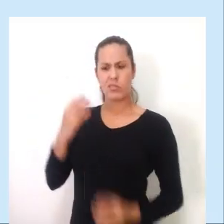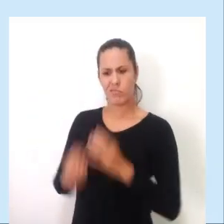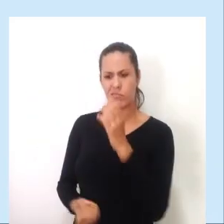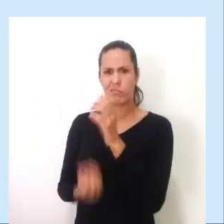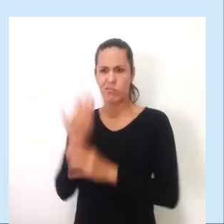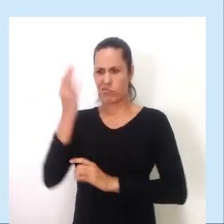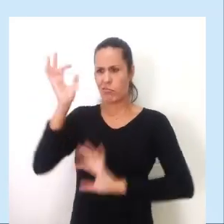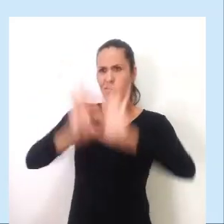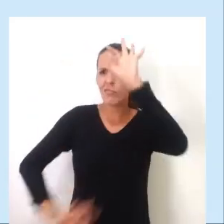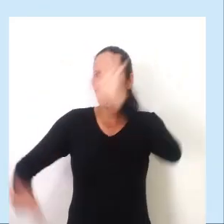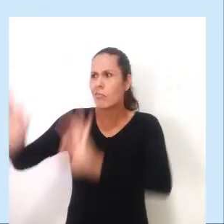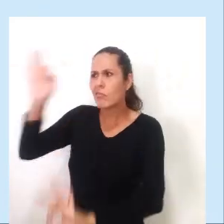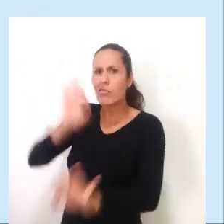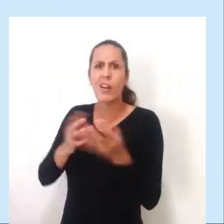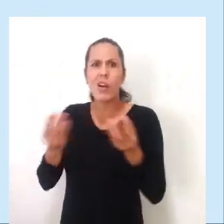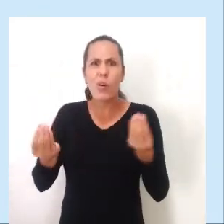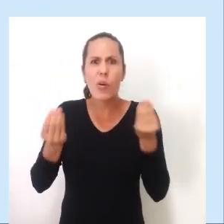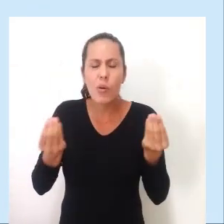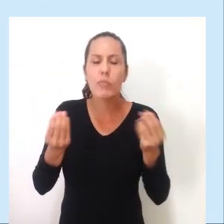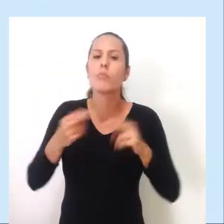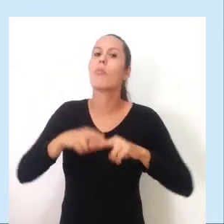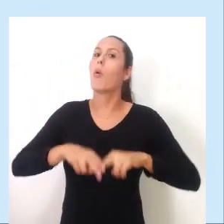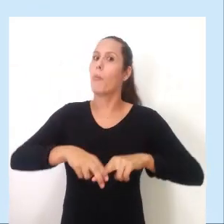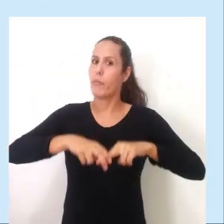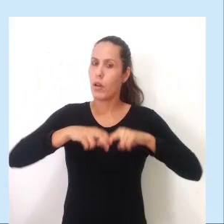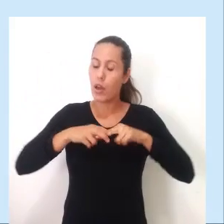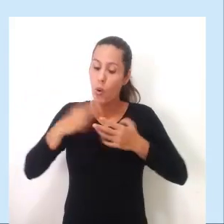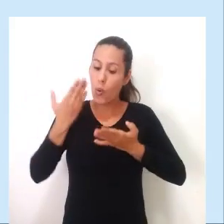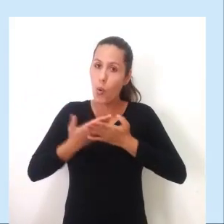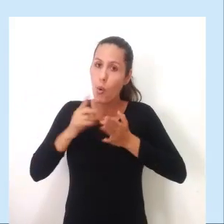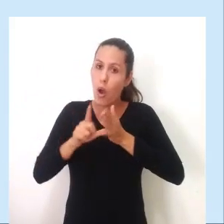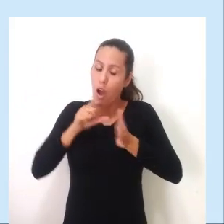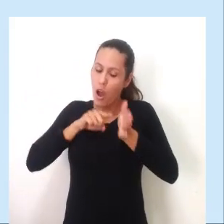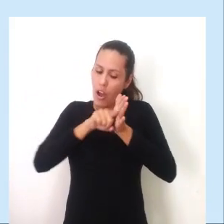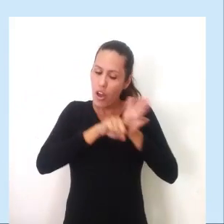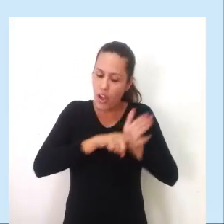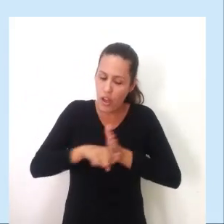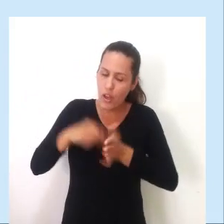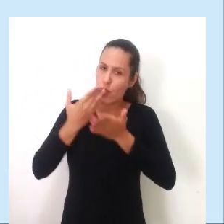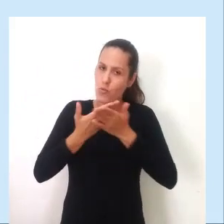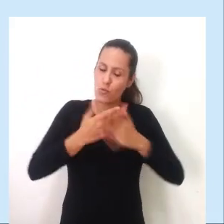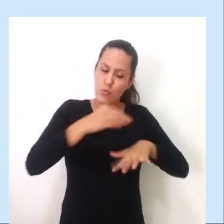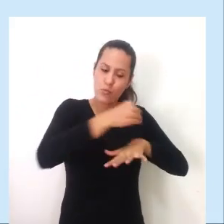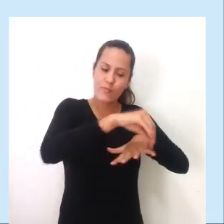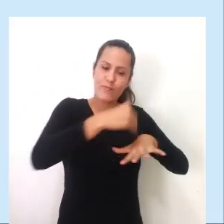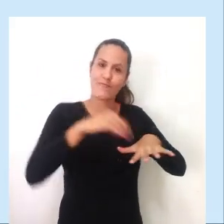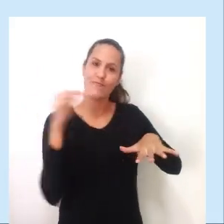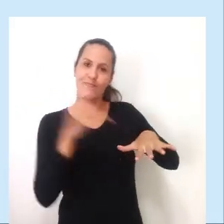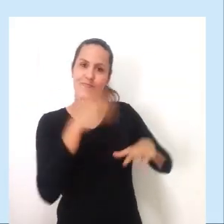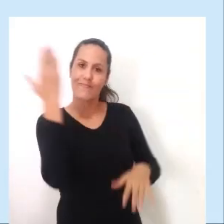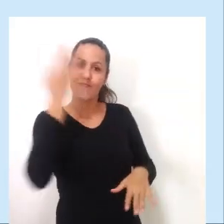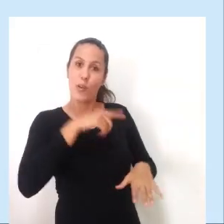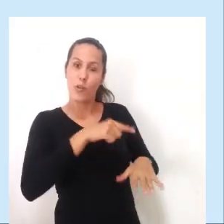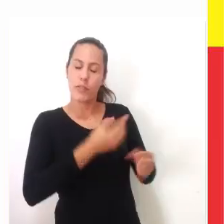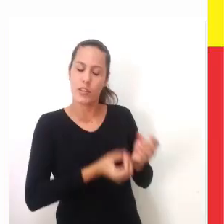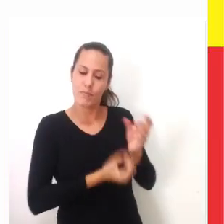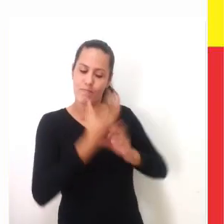aquela sala, aquele ambiente? Através do estudo dos fósseis,